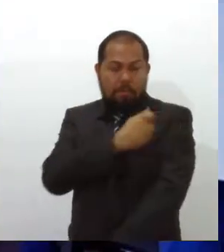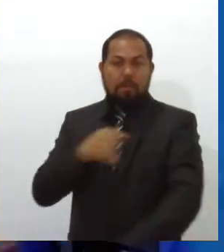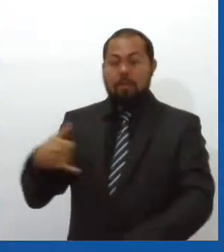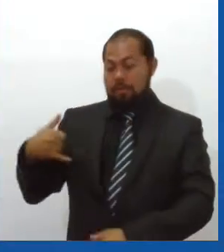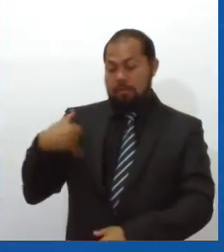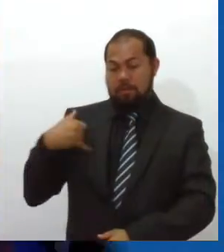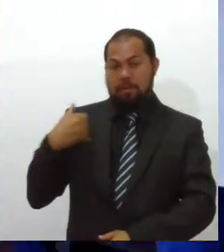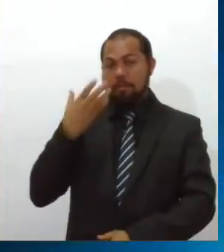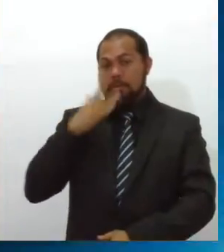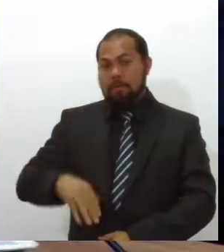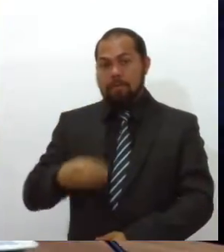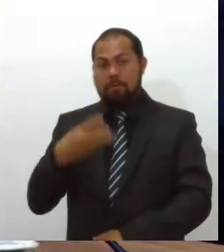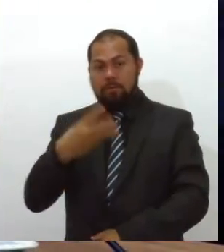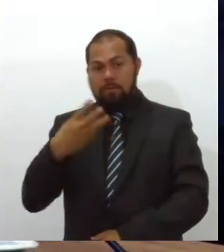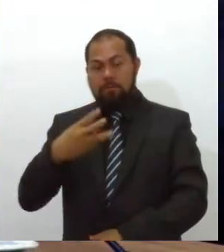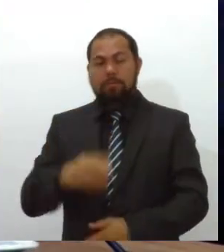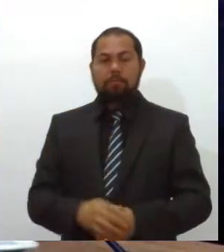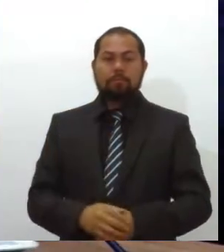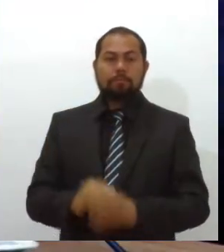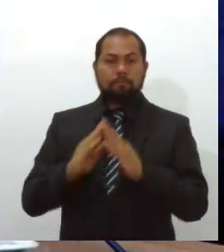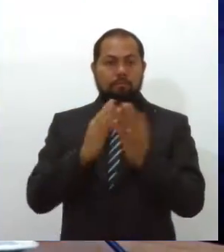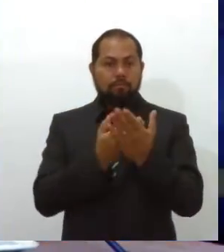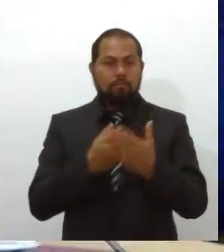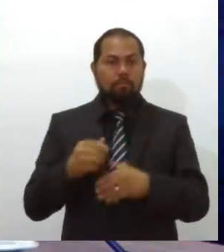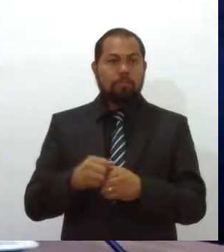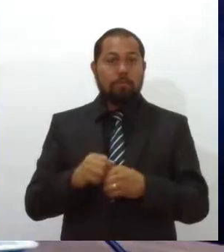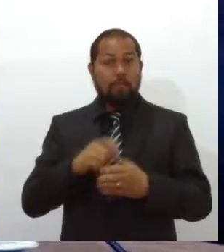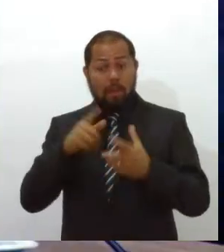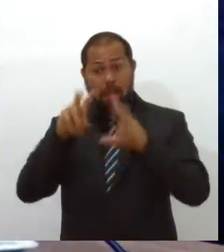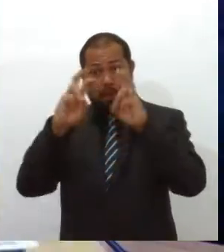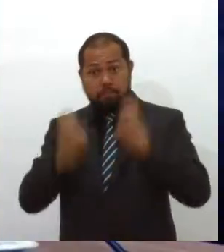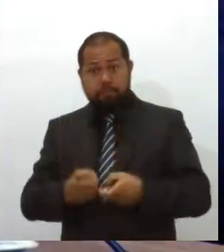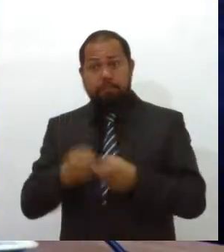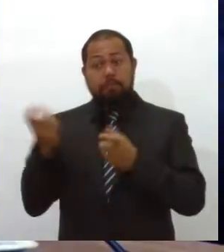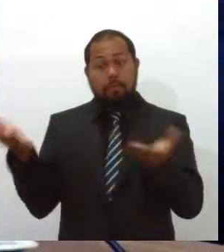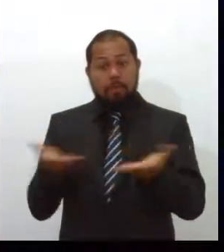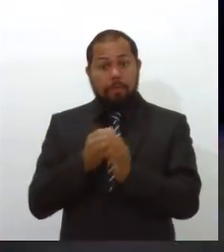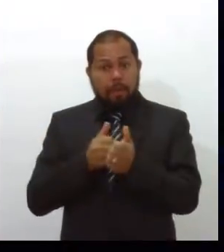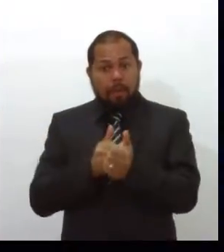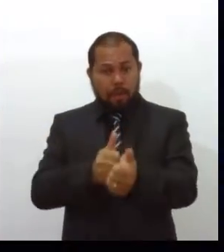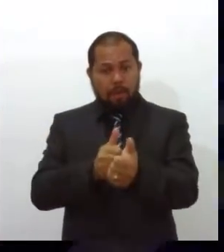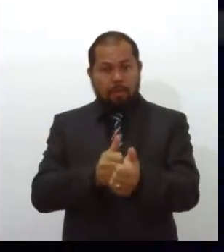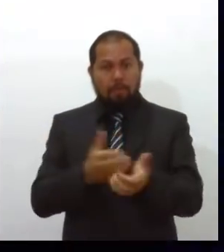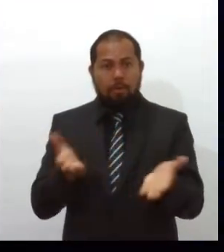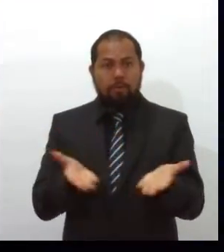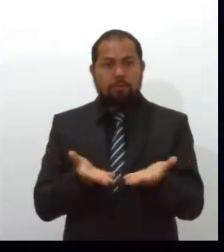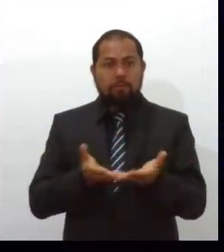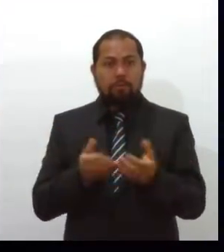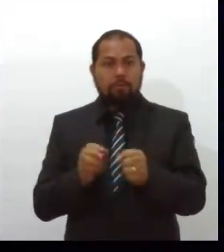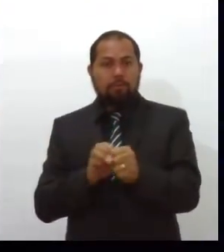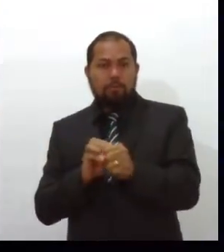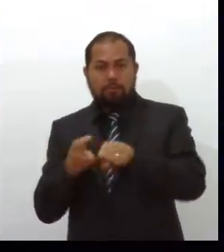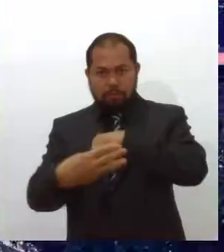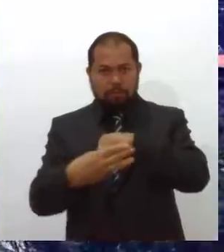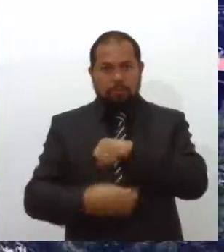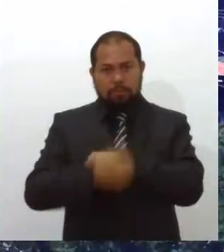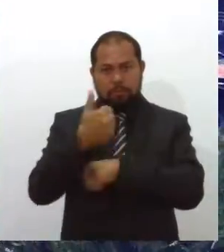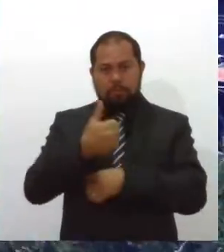escolas municipais. Esses e outros assuntos você acompanha a partir de agora no Jornal da Lese, primeira